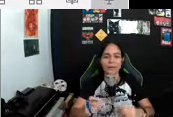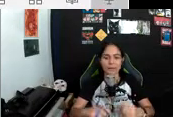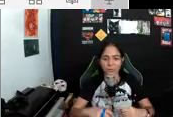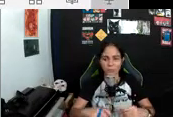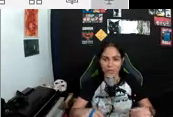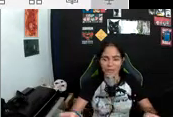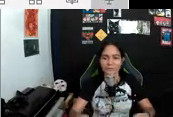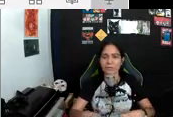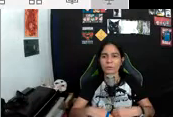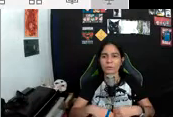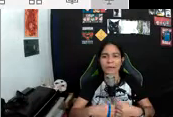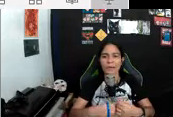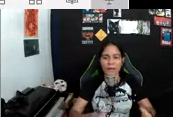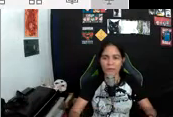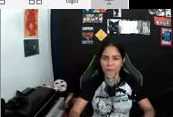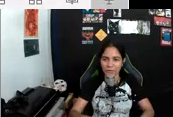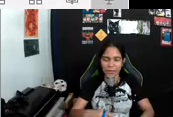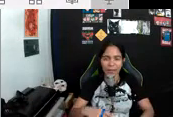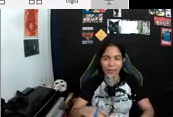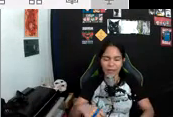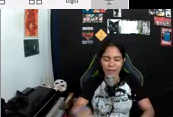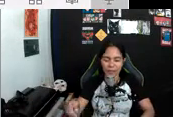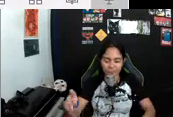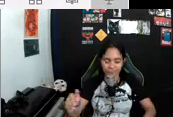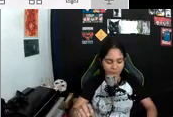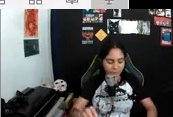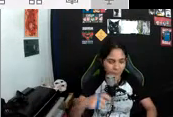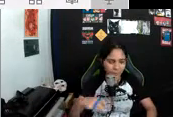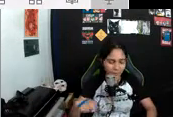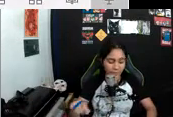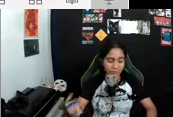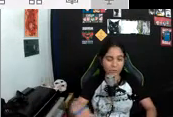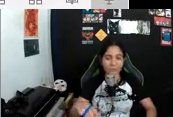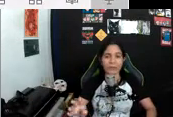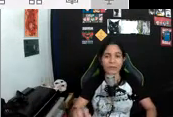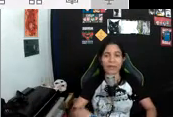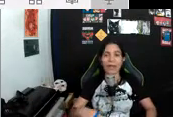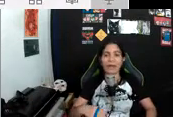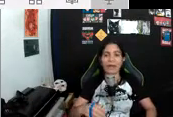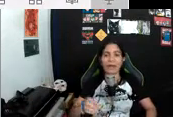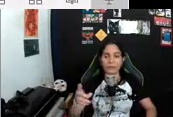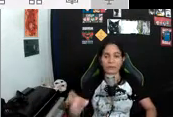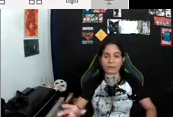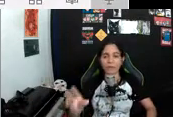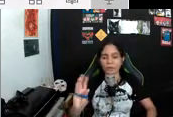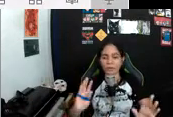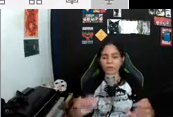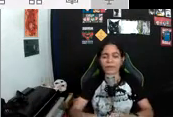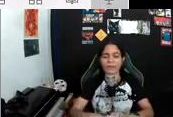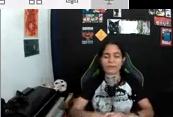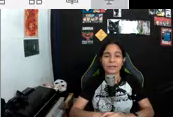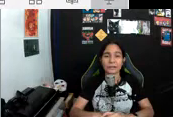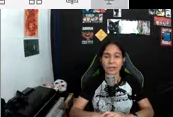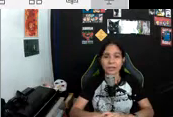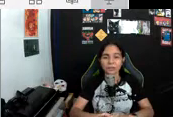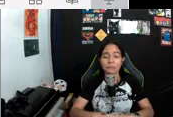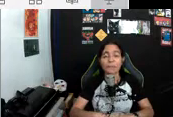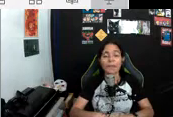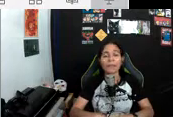de médico, a receituários, a justamente o bloquinho lá